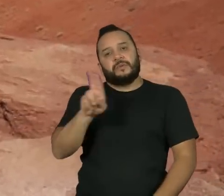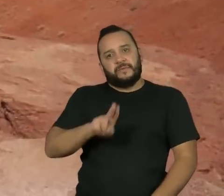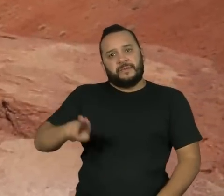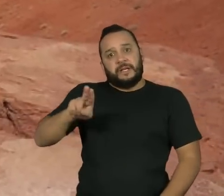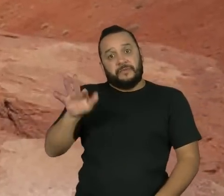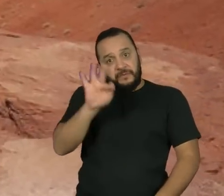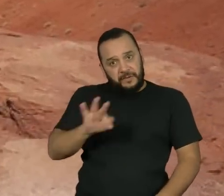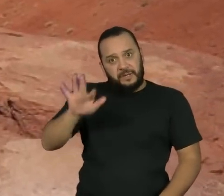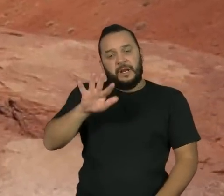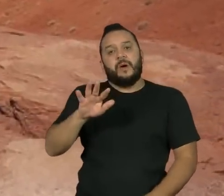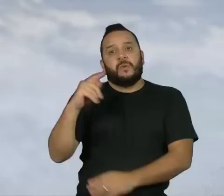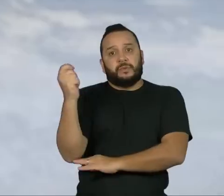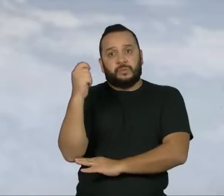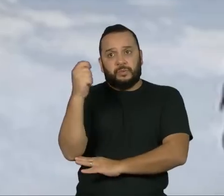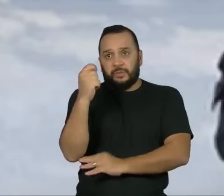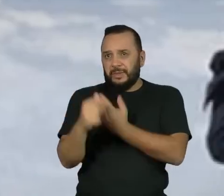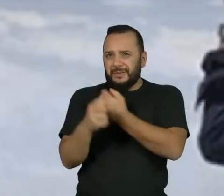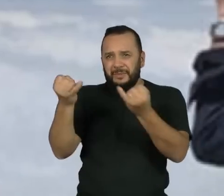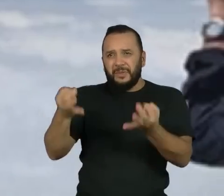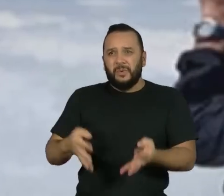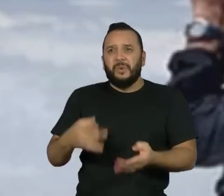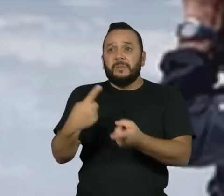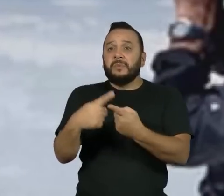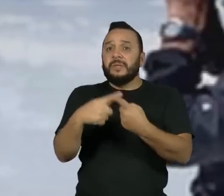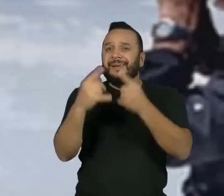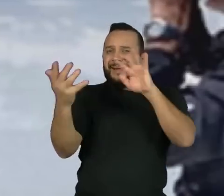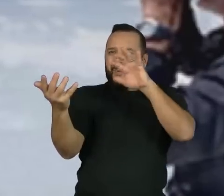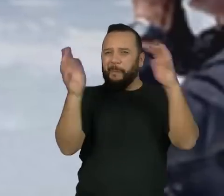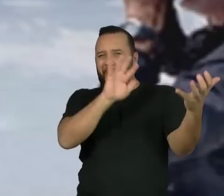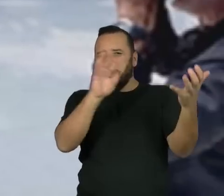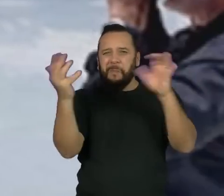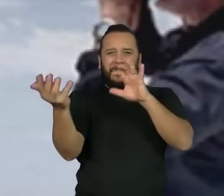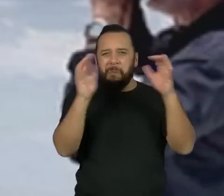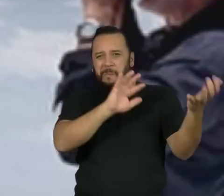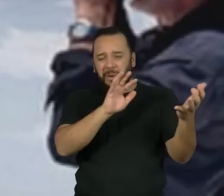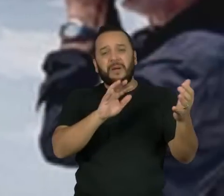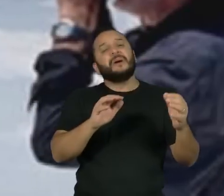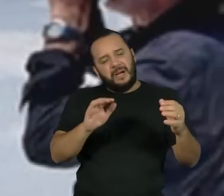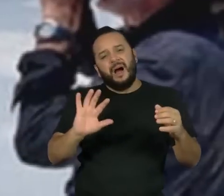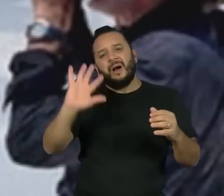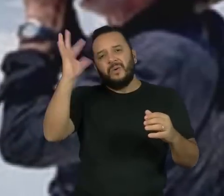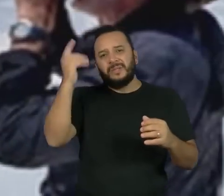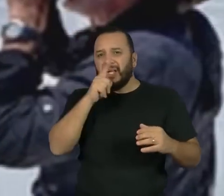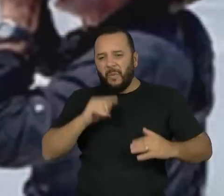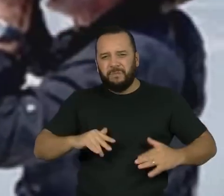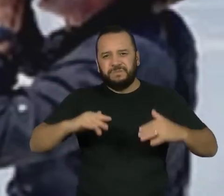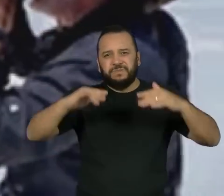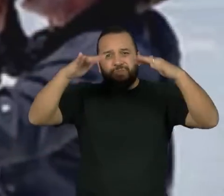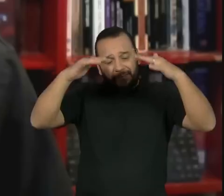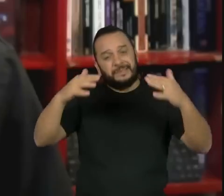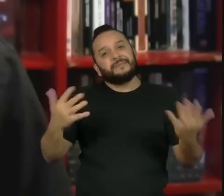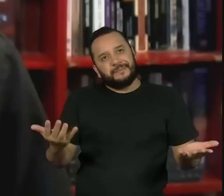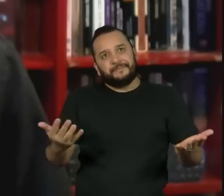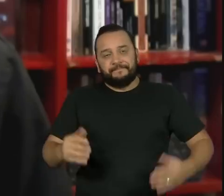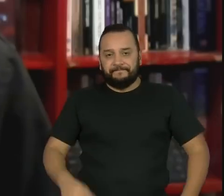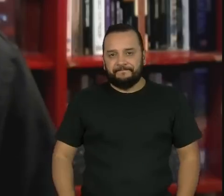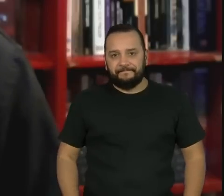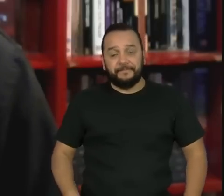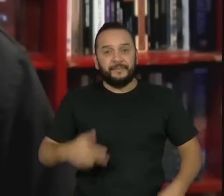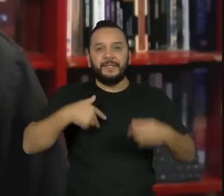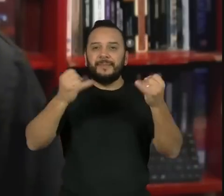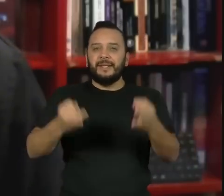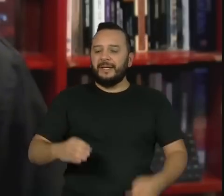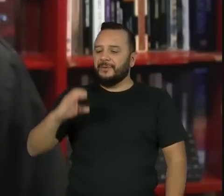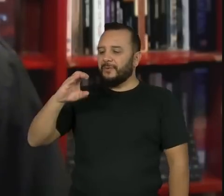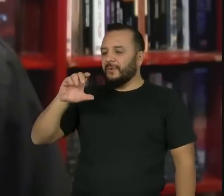Sul, explica por que as mudanças climáticas causam inundações severas. Quando nós falamos em